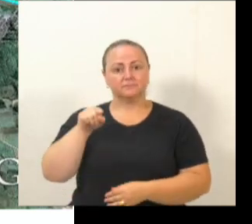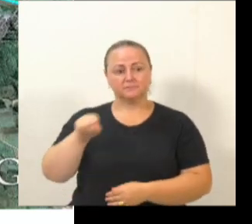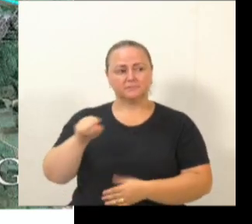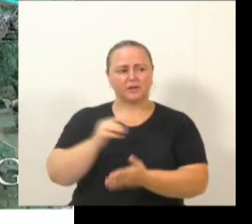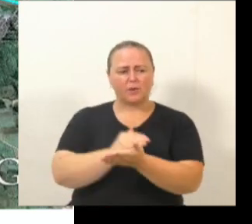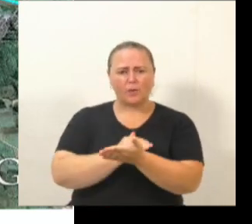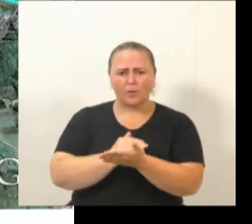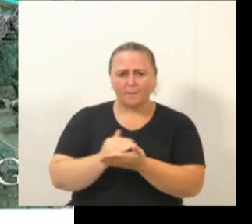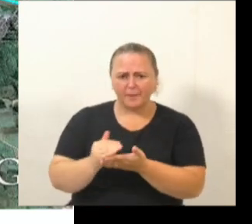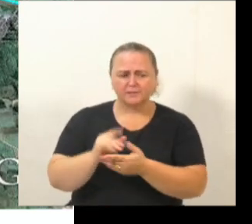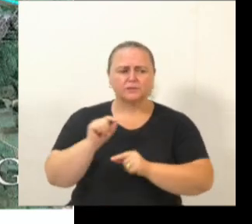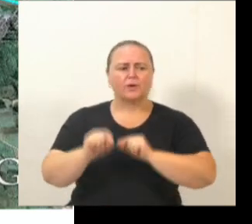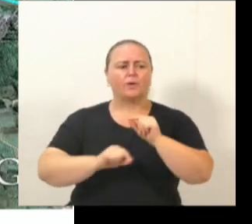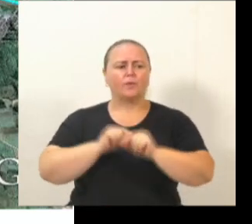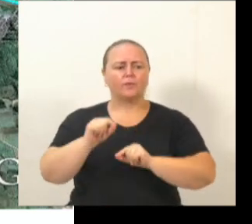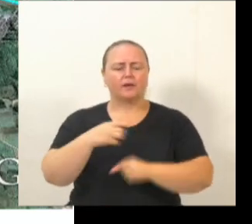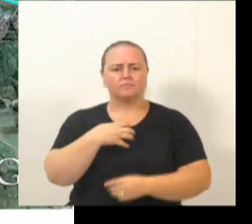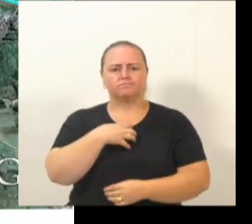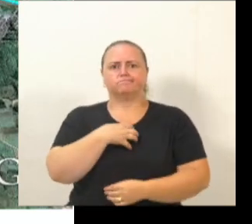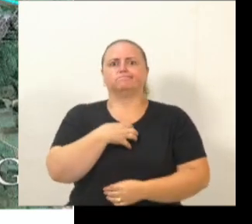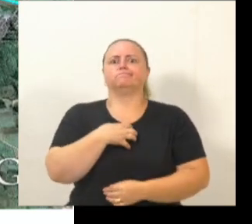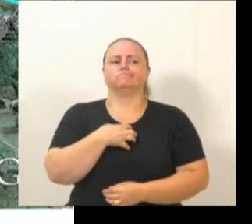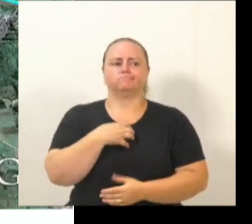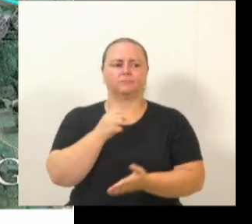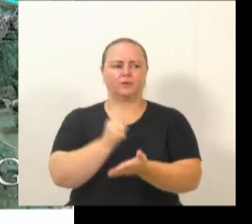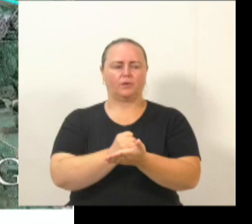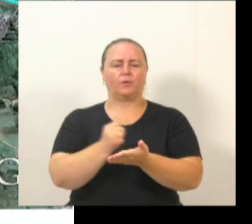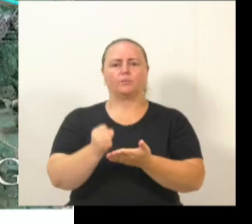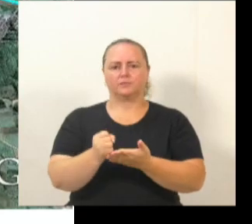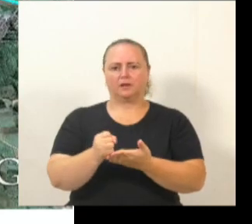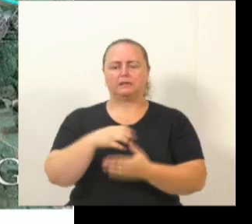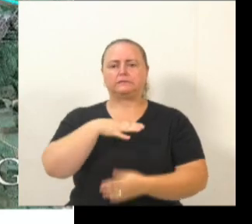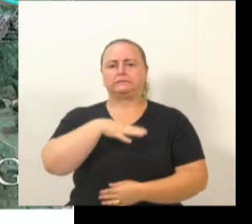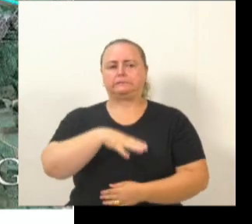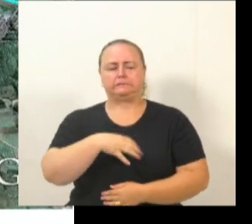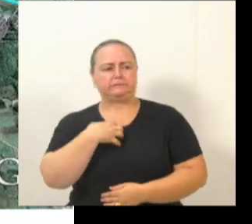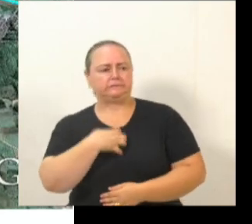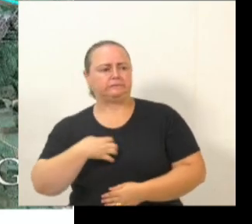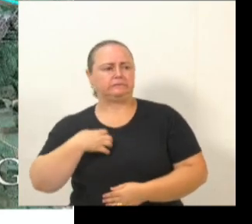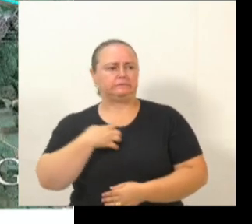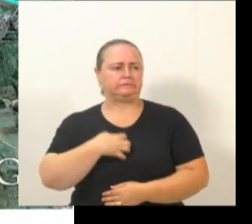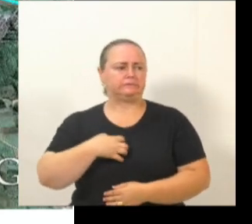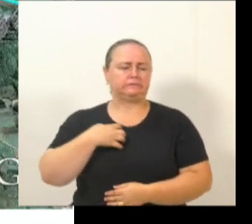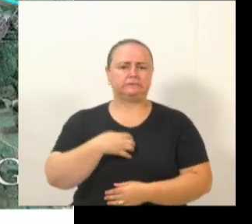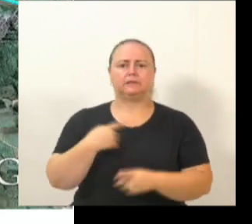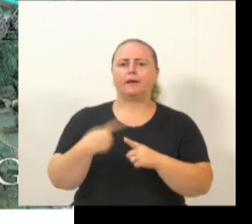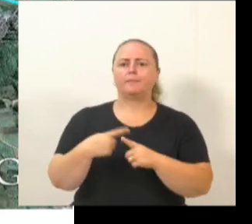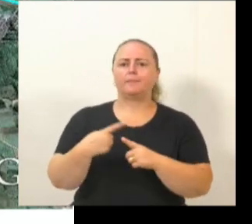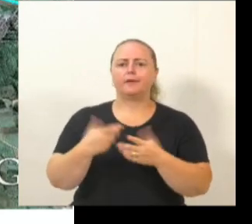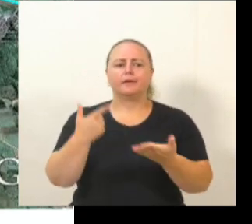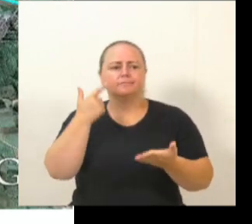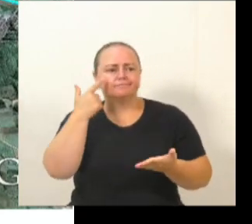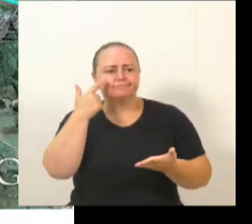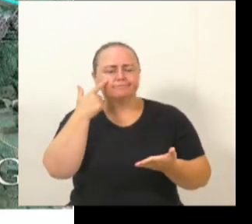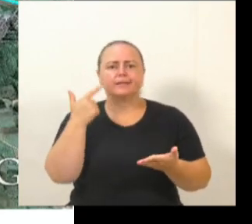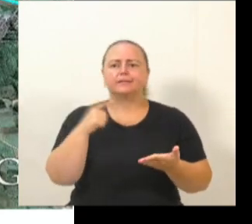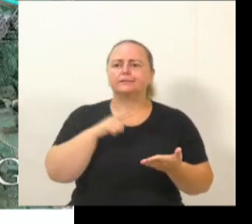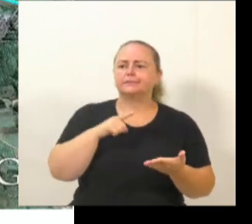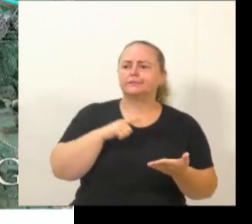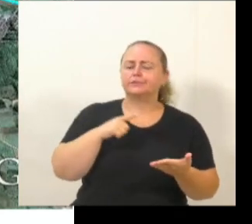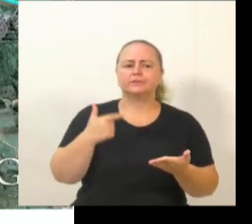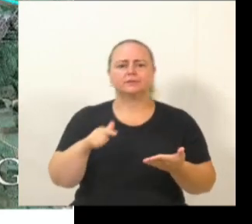causou um impacto no contrato de frustração de receitas, porque era prevista uma cobertura e ela não tinha, era para estar